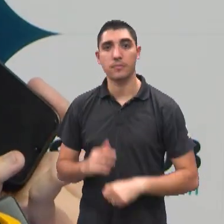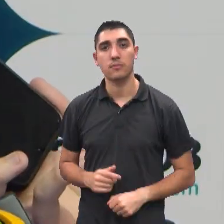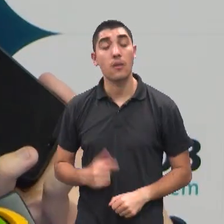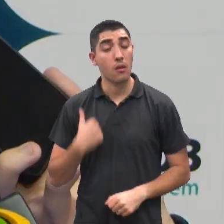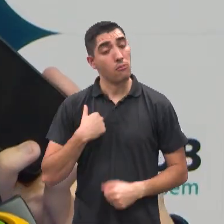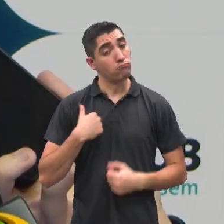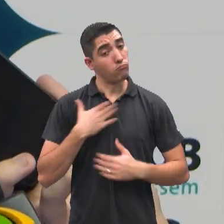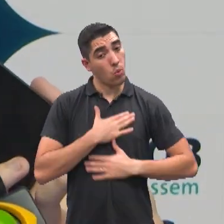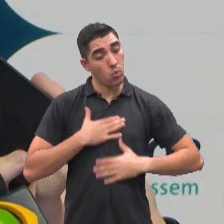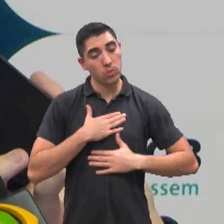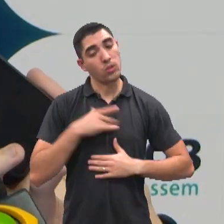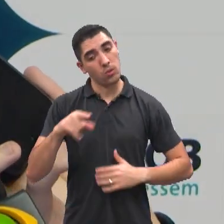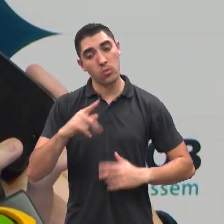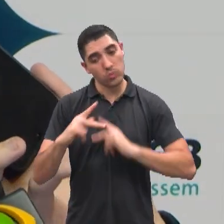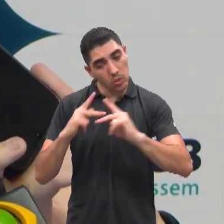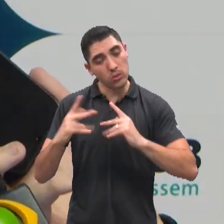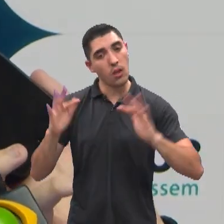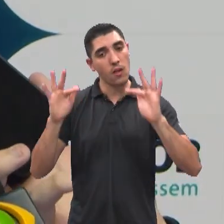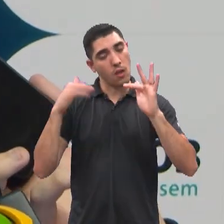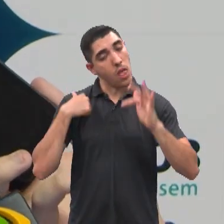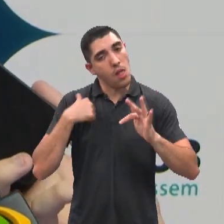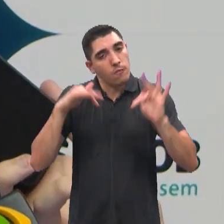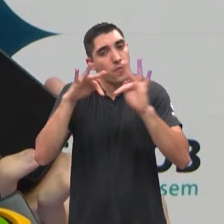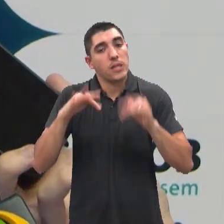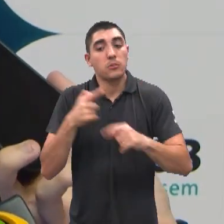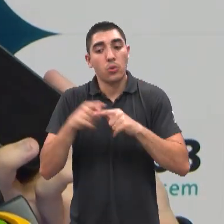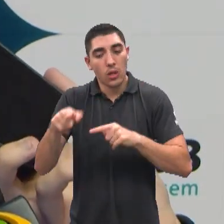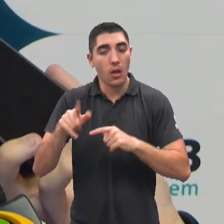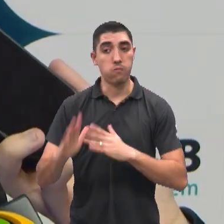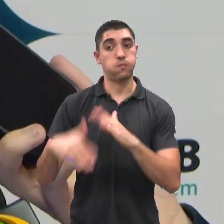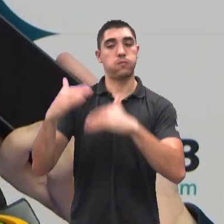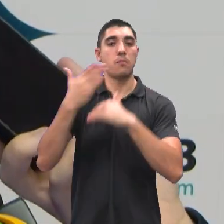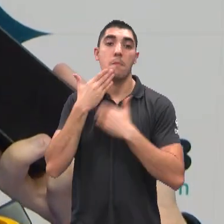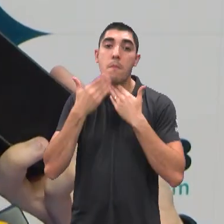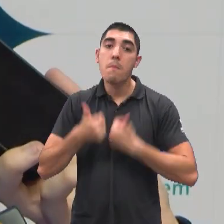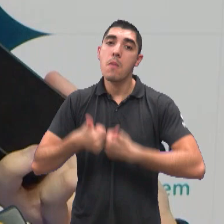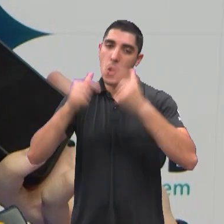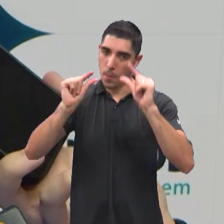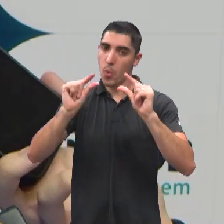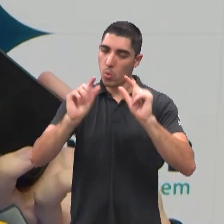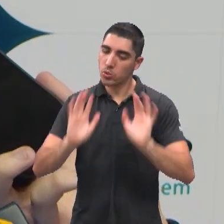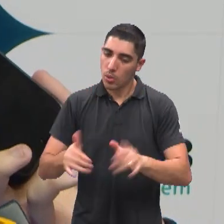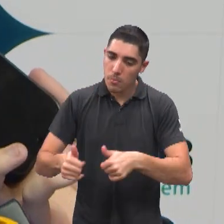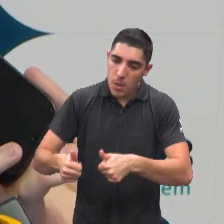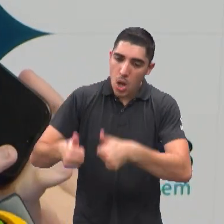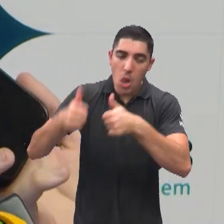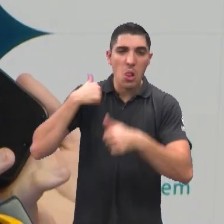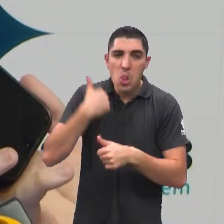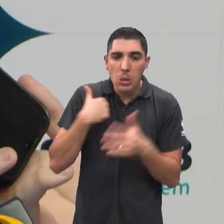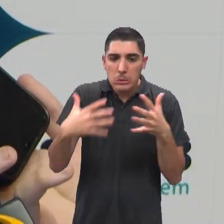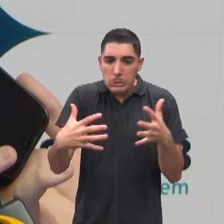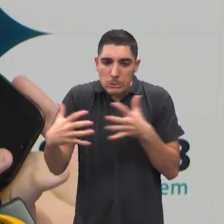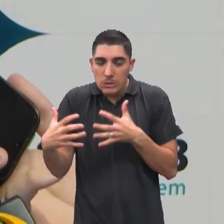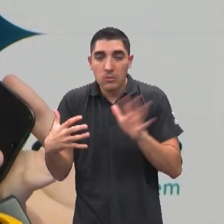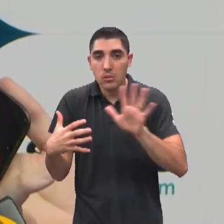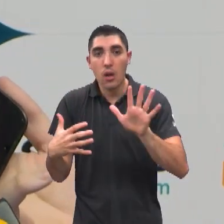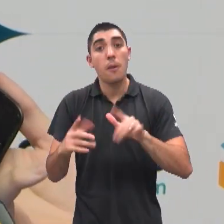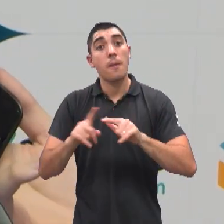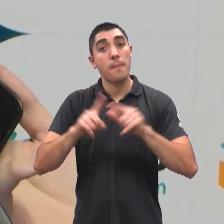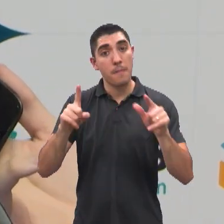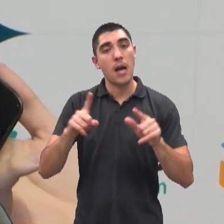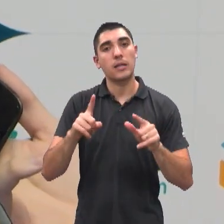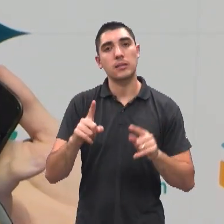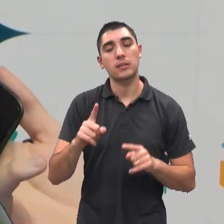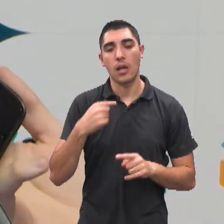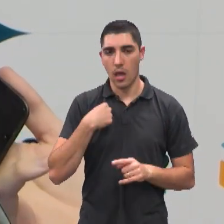evolução, né? É uma outra postura, é um outro jogo, propomos o jogo, não ficamos, né, acanhados, mas o que eu cobrei no vestiário